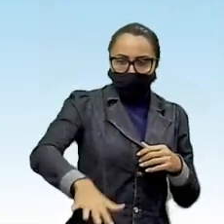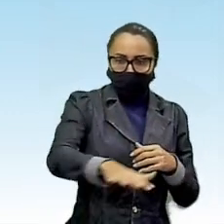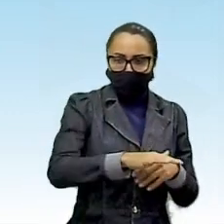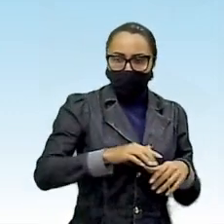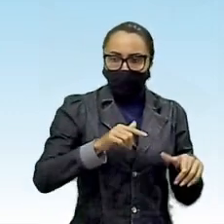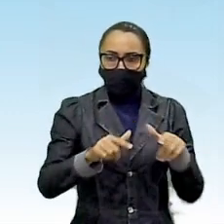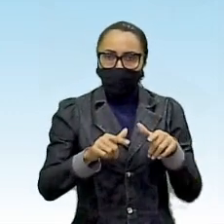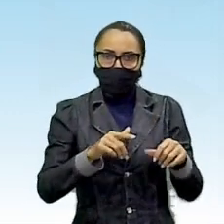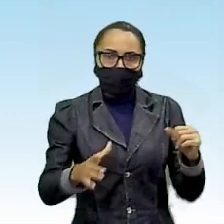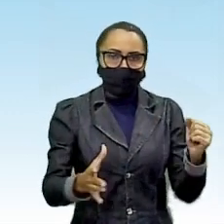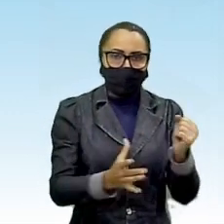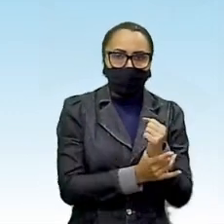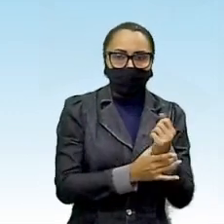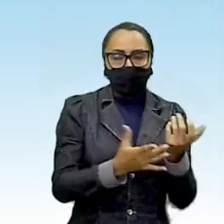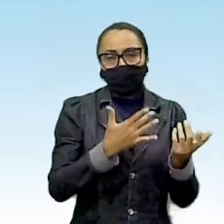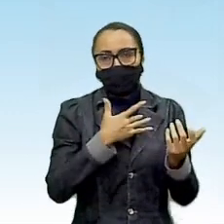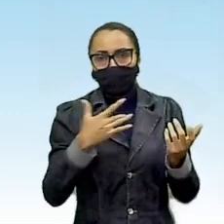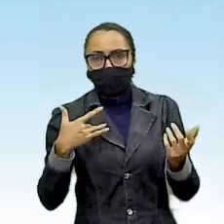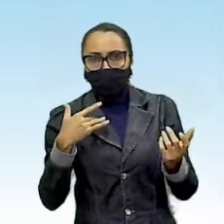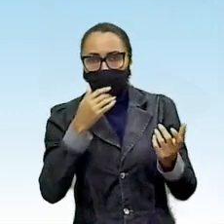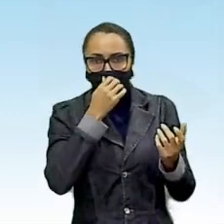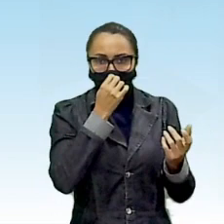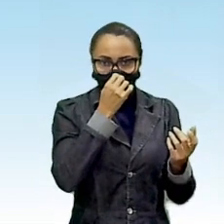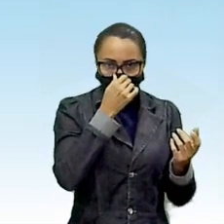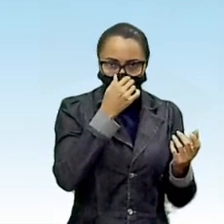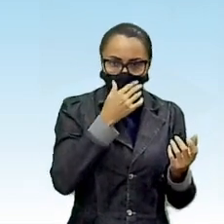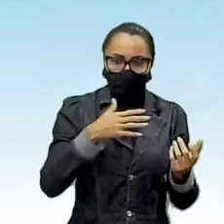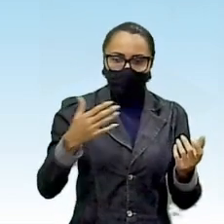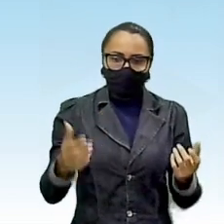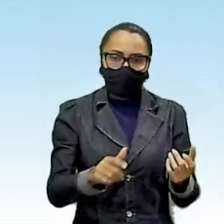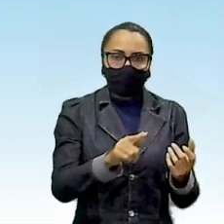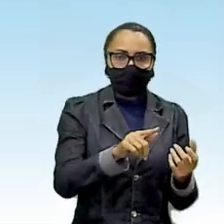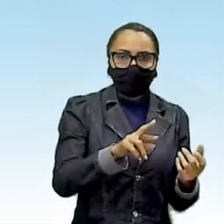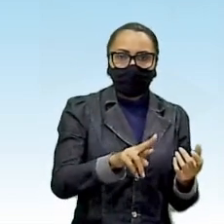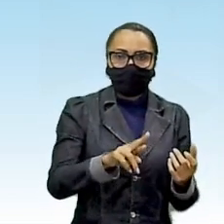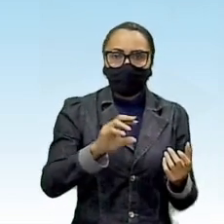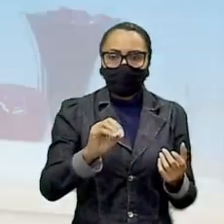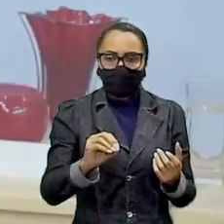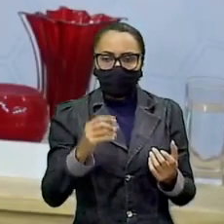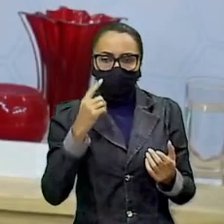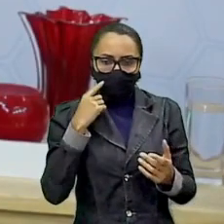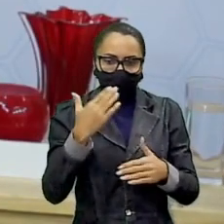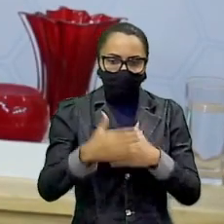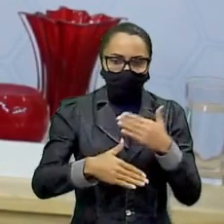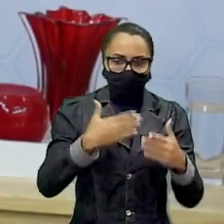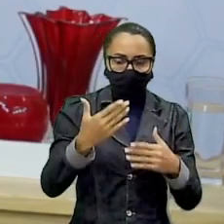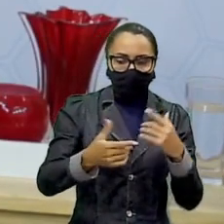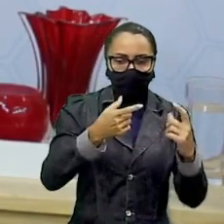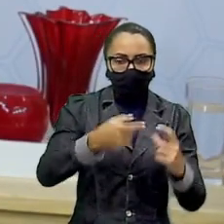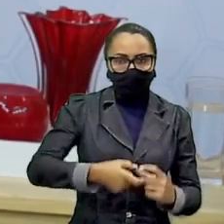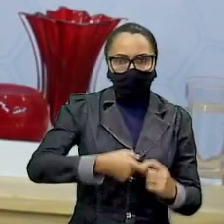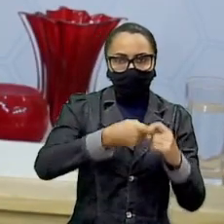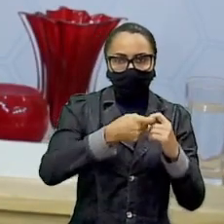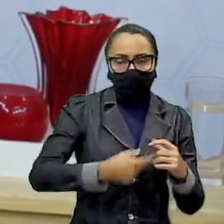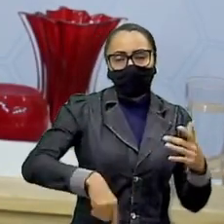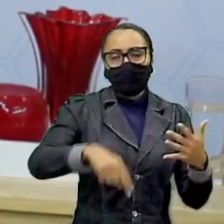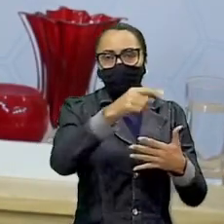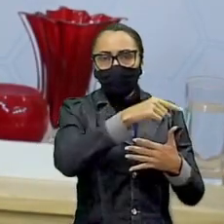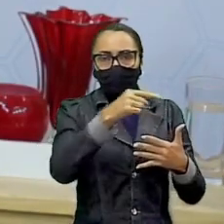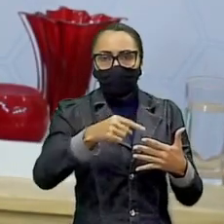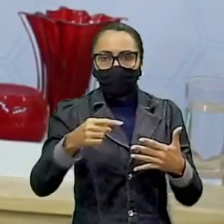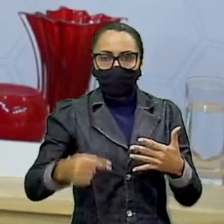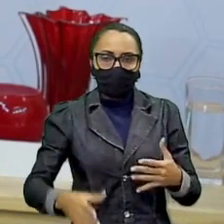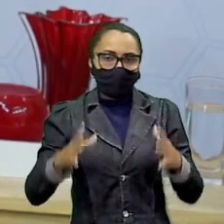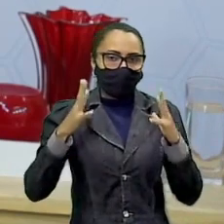trabalho seguros e saudáveis. Então, esse GRO, ele vem sustentado nos pilares da higiene